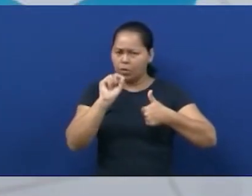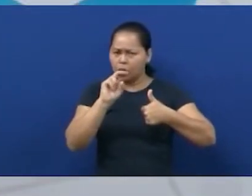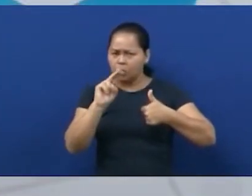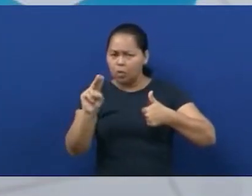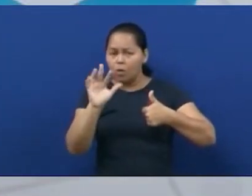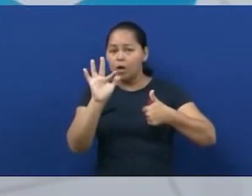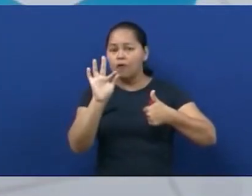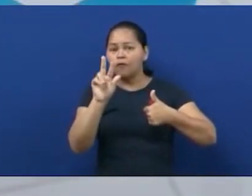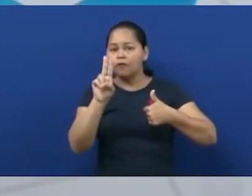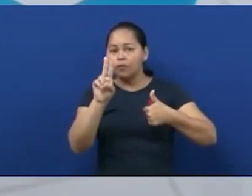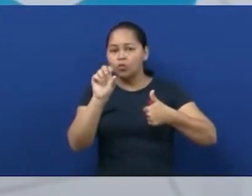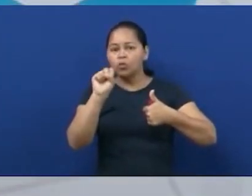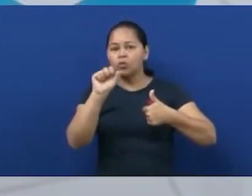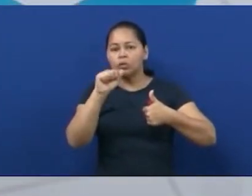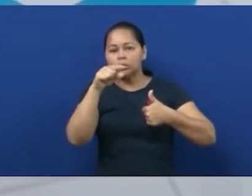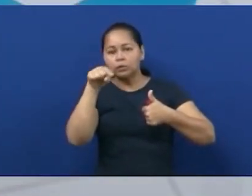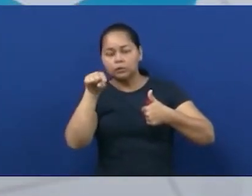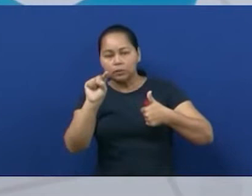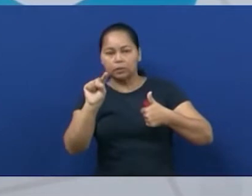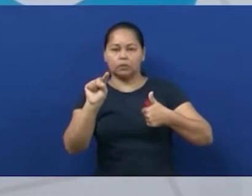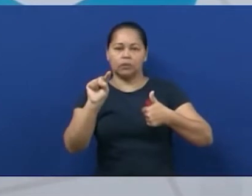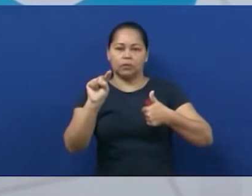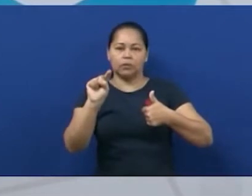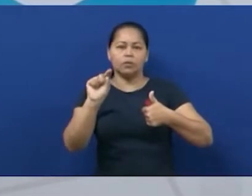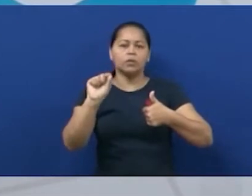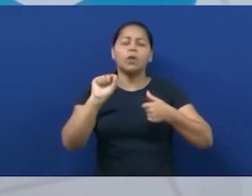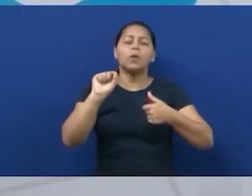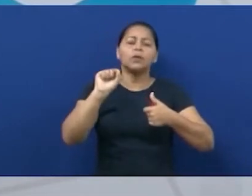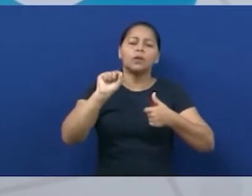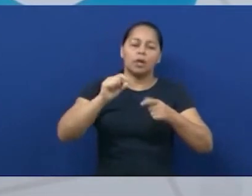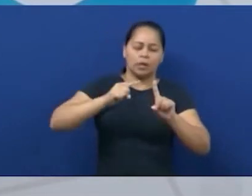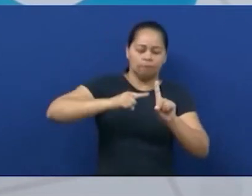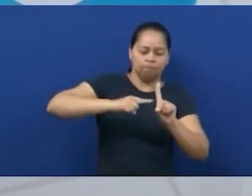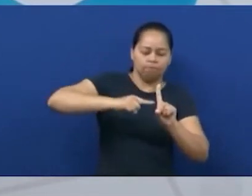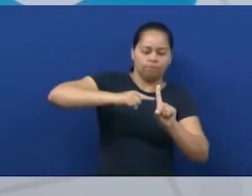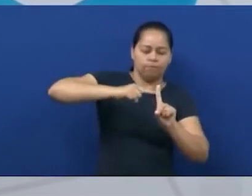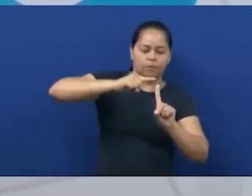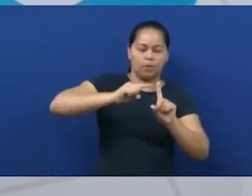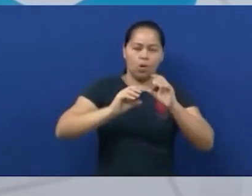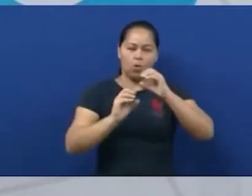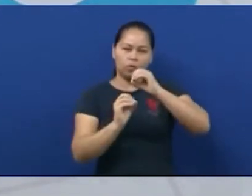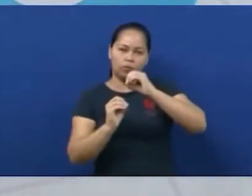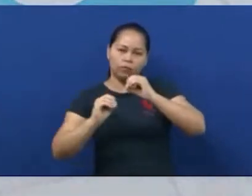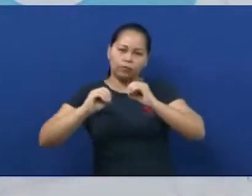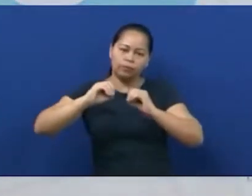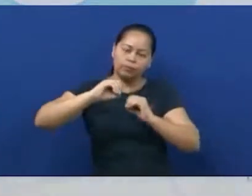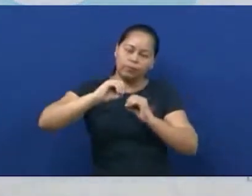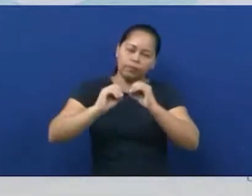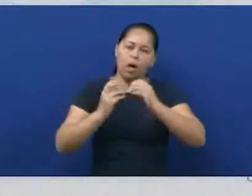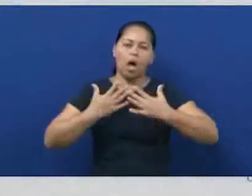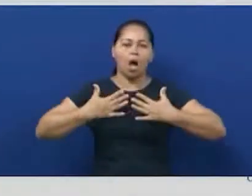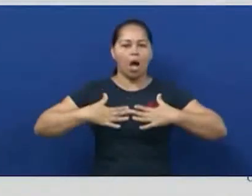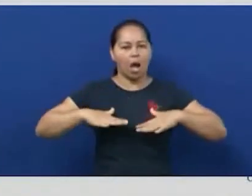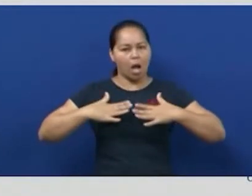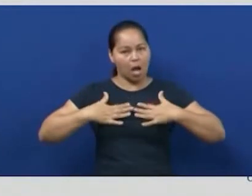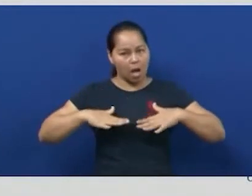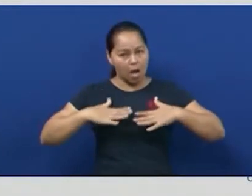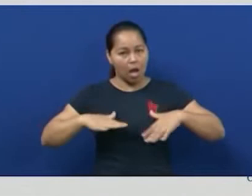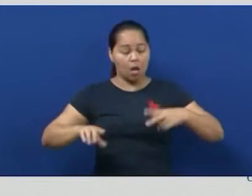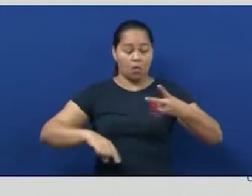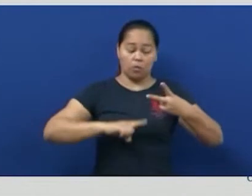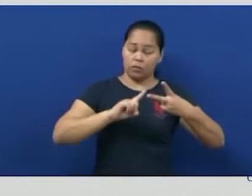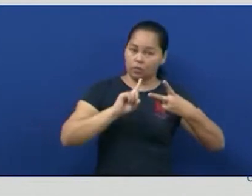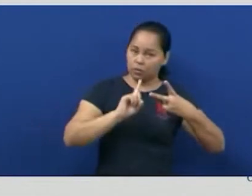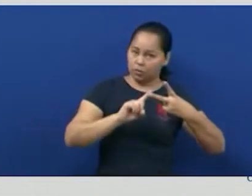de fusão, que é o ponto onde a temperatura das moléculas vai estar mais calma. E o ponto